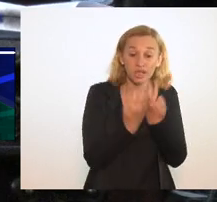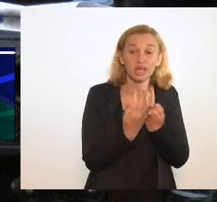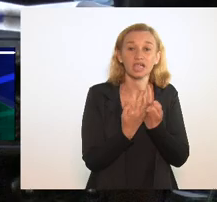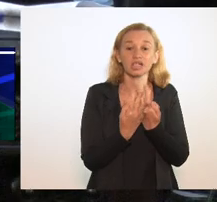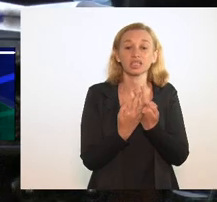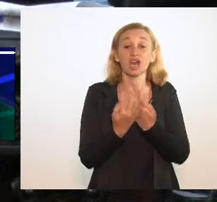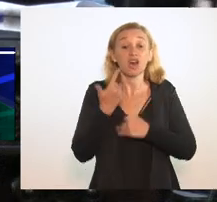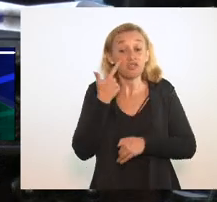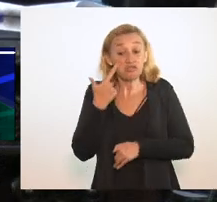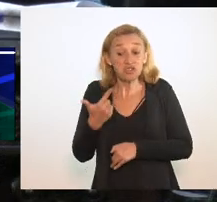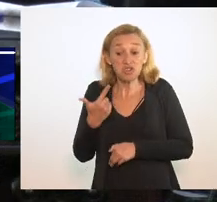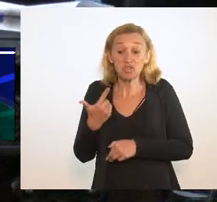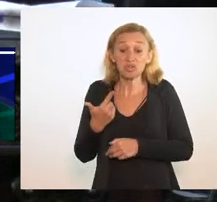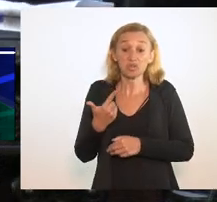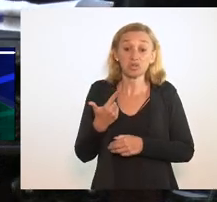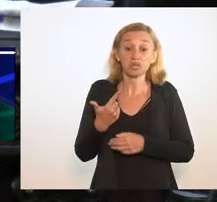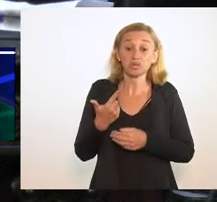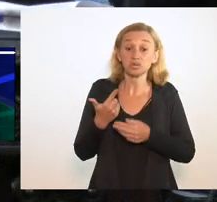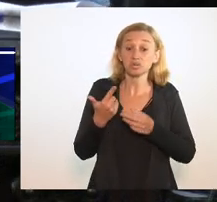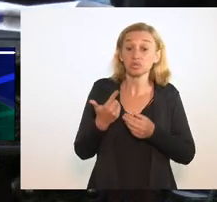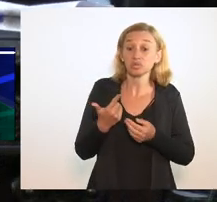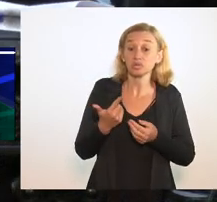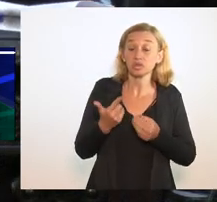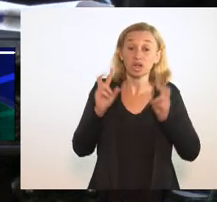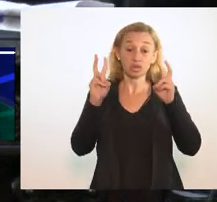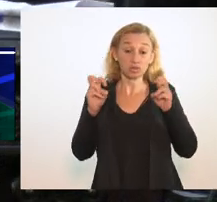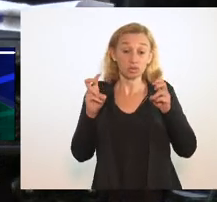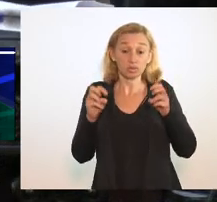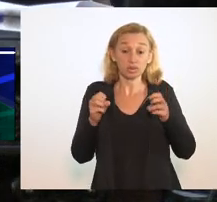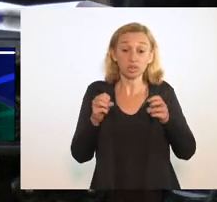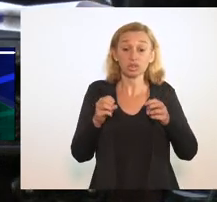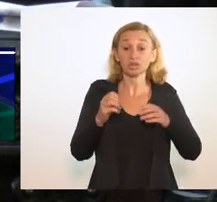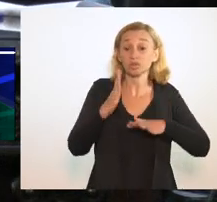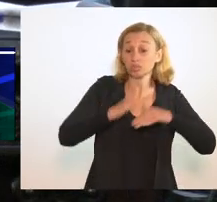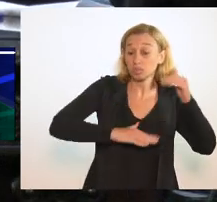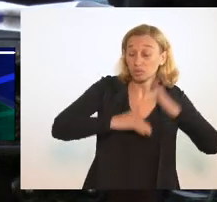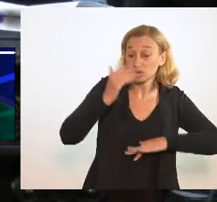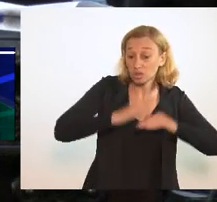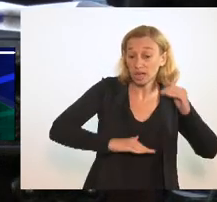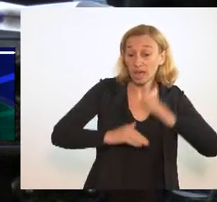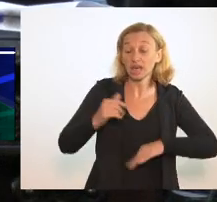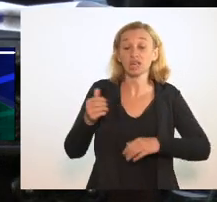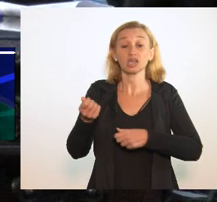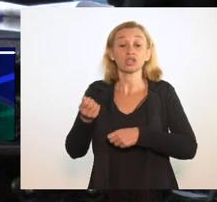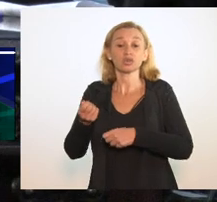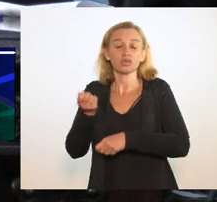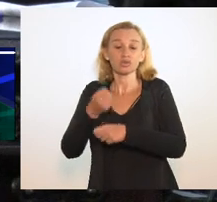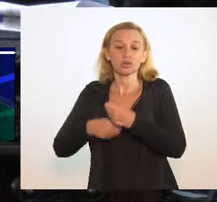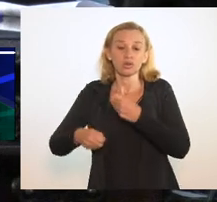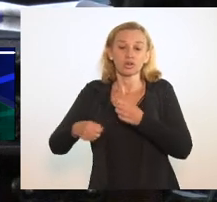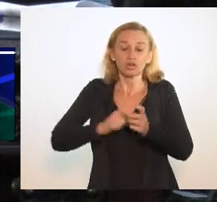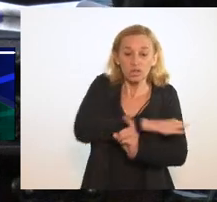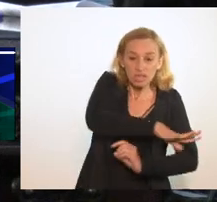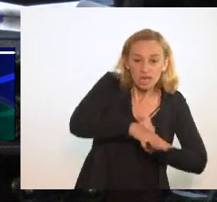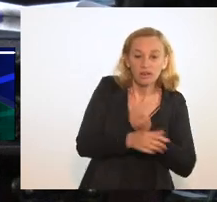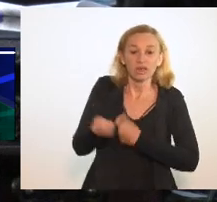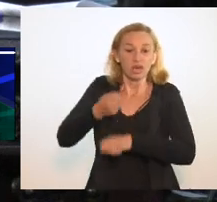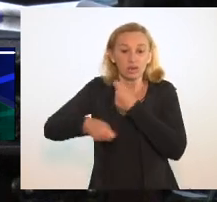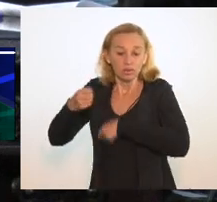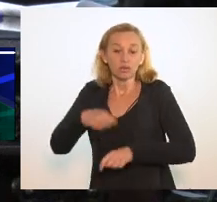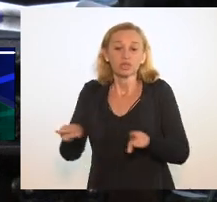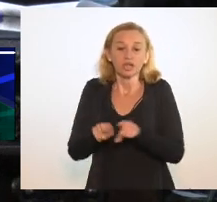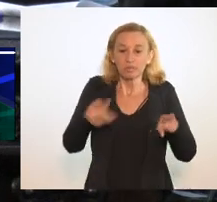que viram situações profissionais, sociais, econômicas e de saúde mental ainda mais